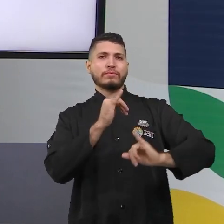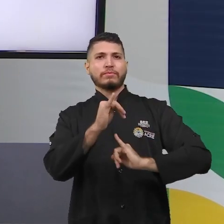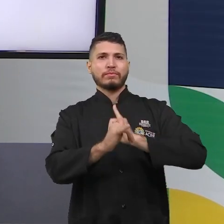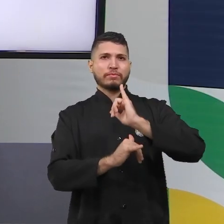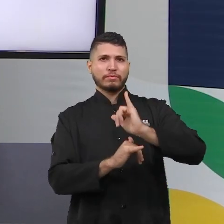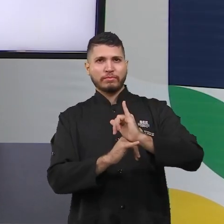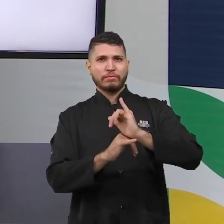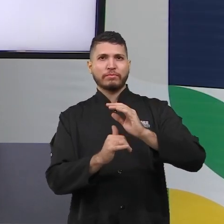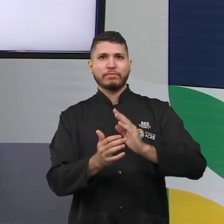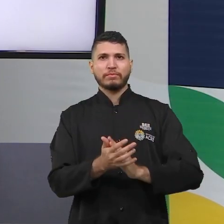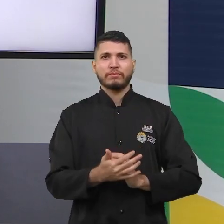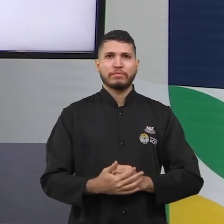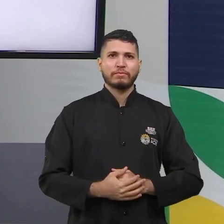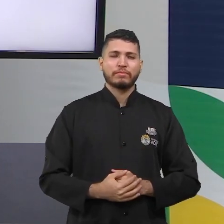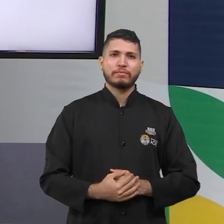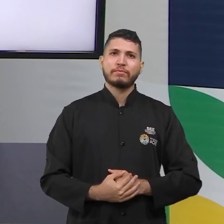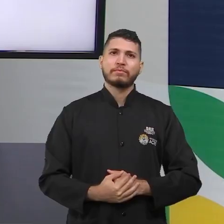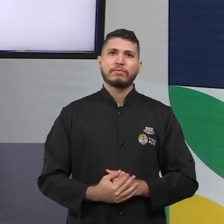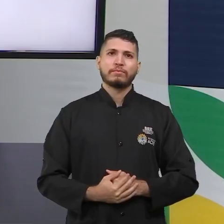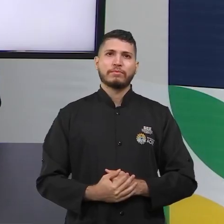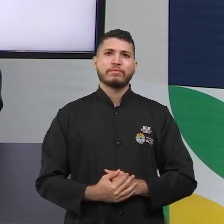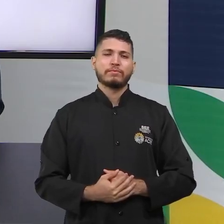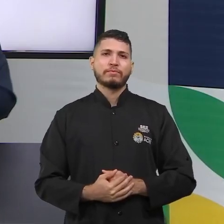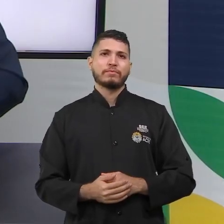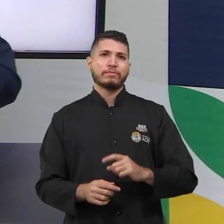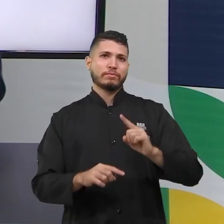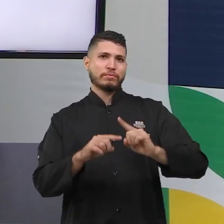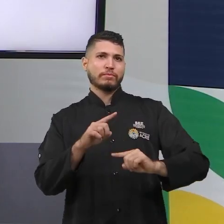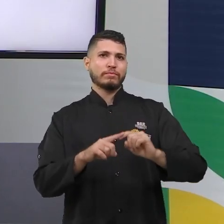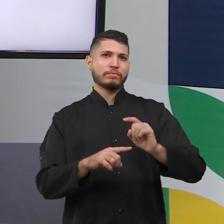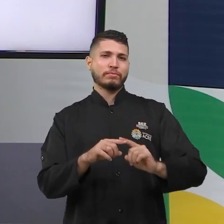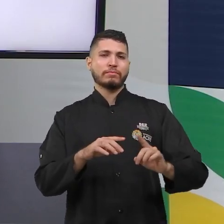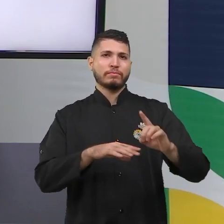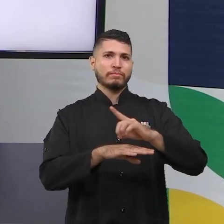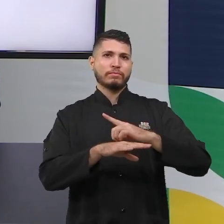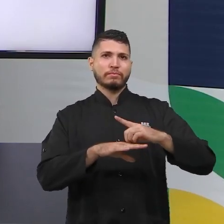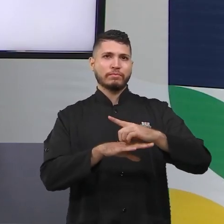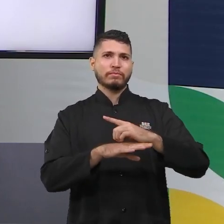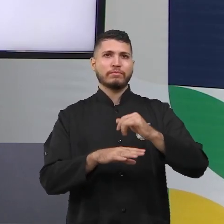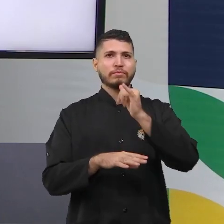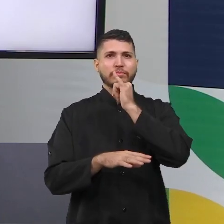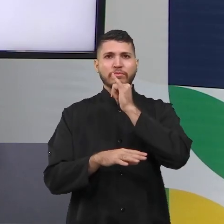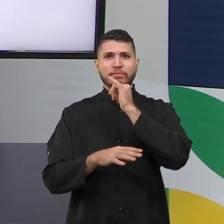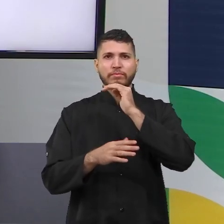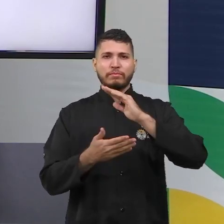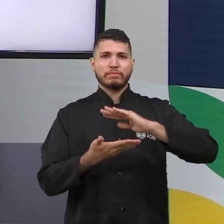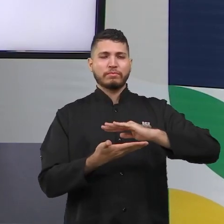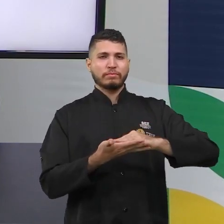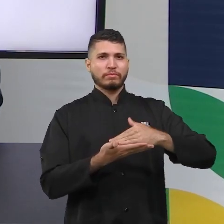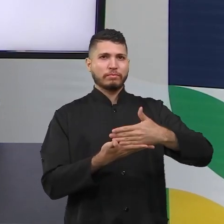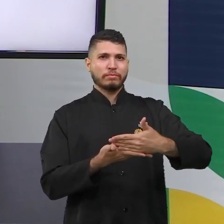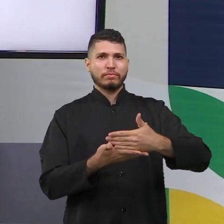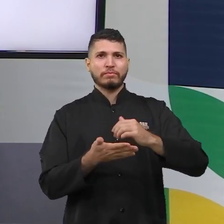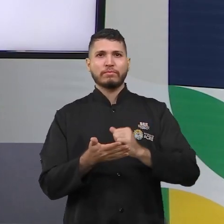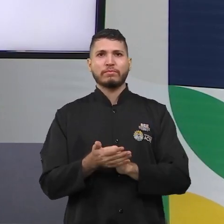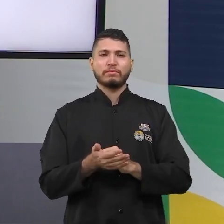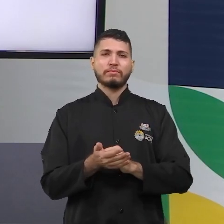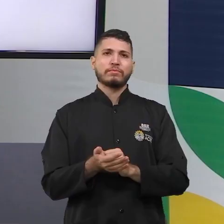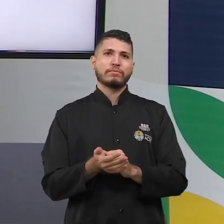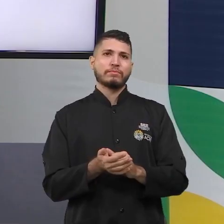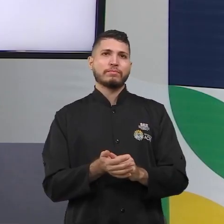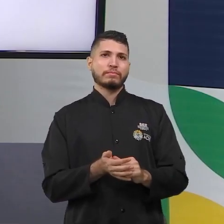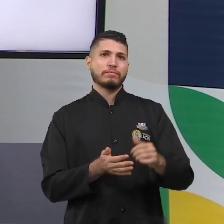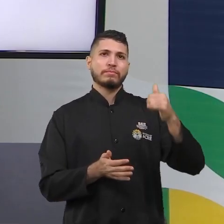utilizados principalmente através de aparelhos digitais, como notebook, smartphone, tablets, entre